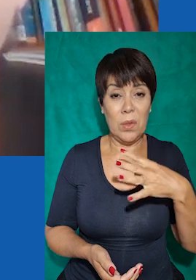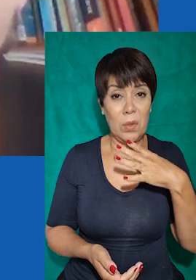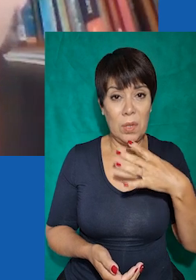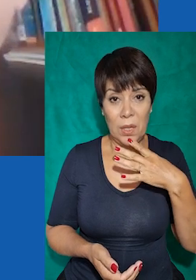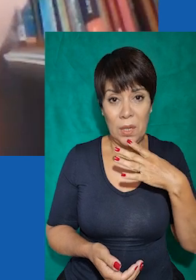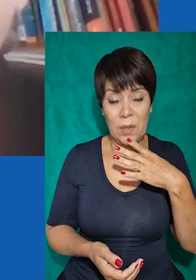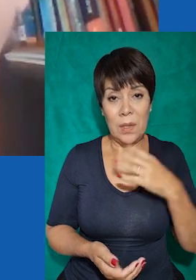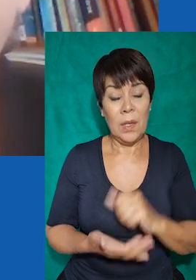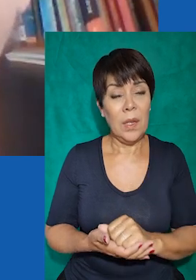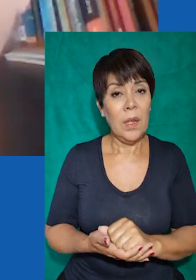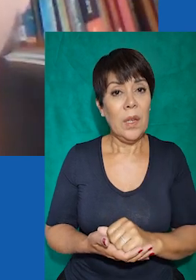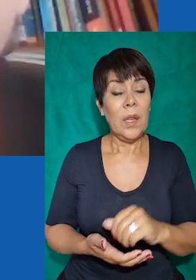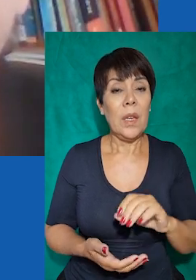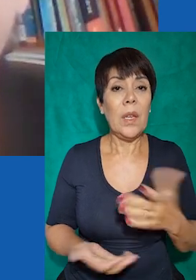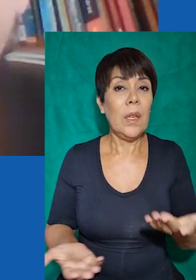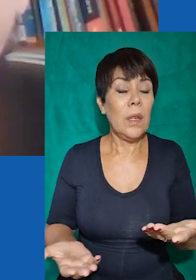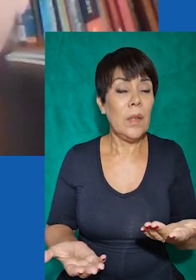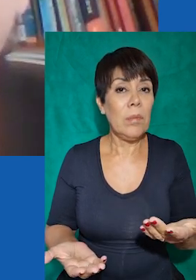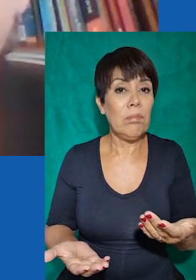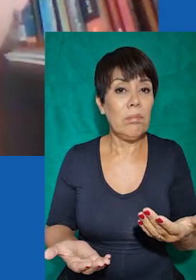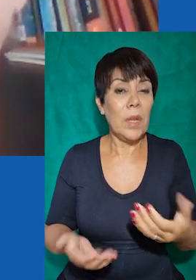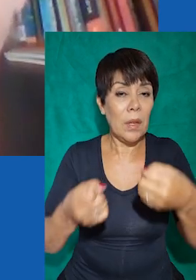9, que simplesmente